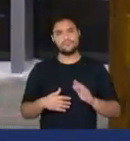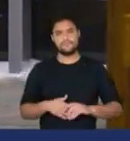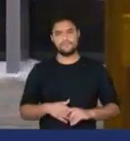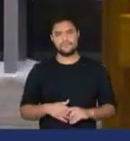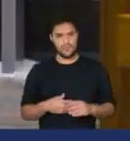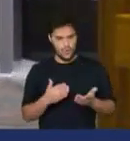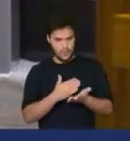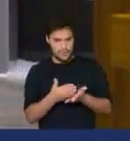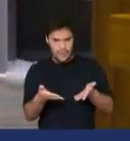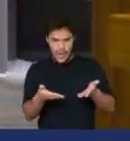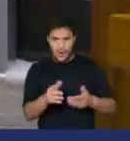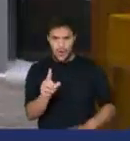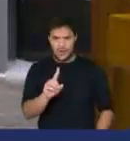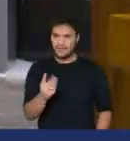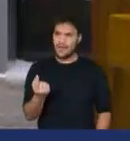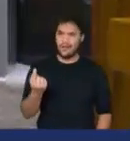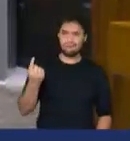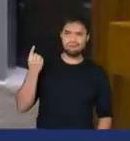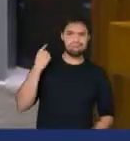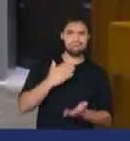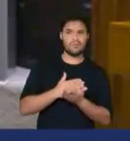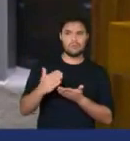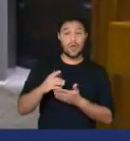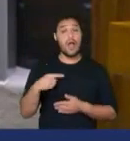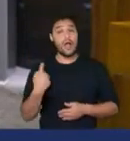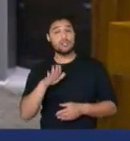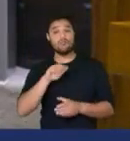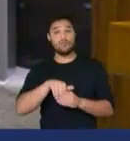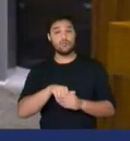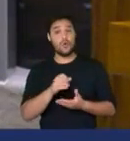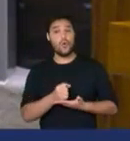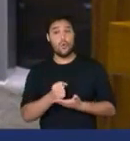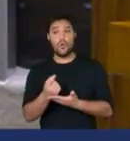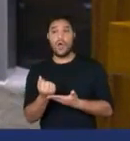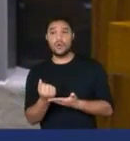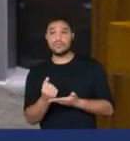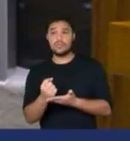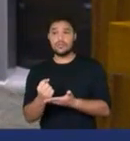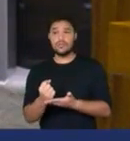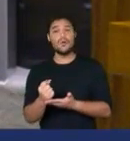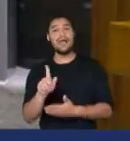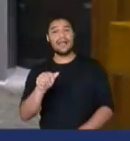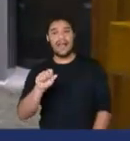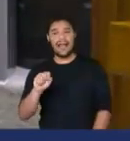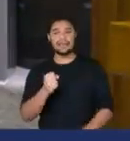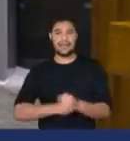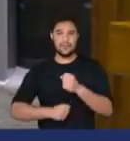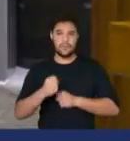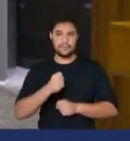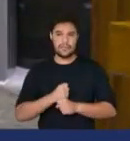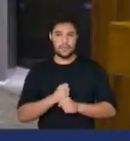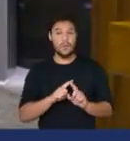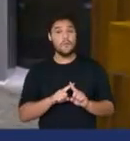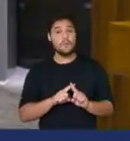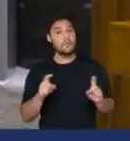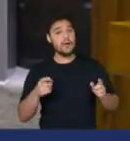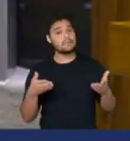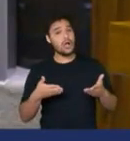tempo. Não é de hoje. Tanto que nós votamos o auxílio gás aqui no ano passado. Mas